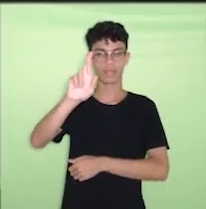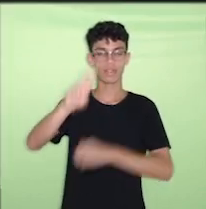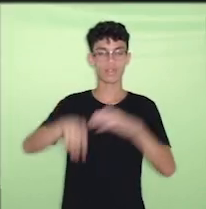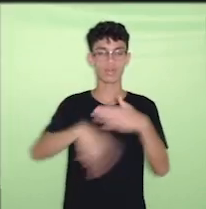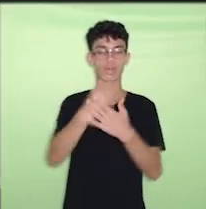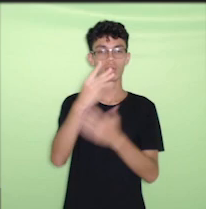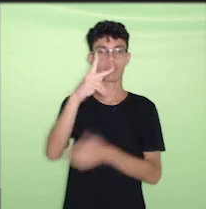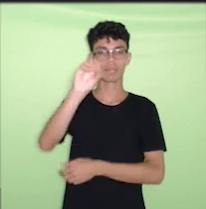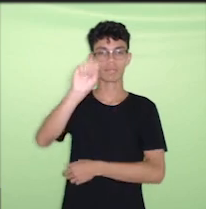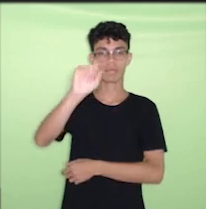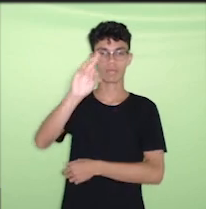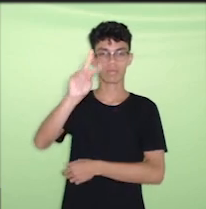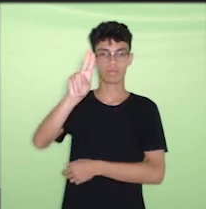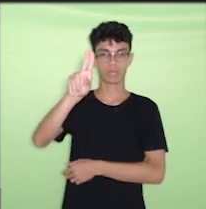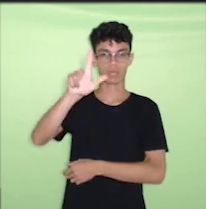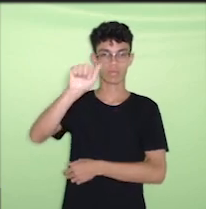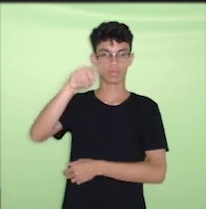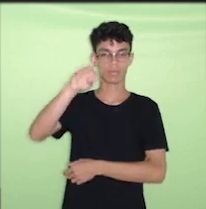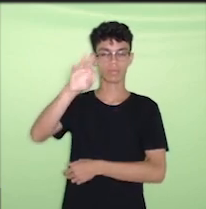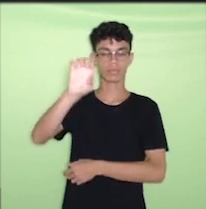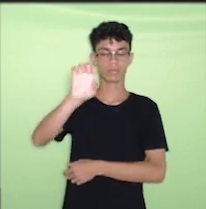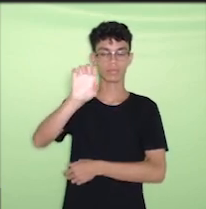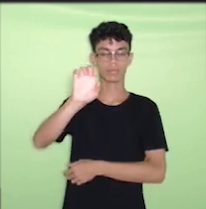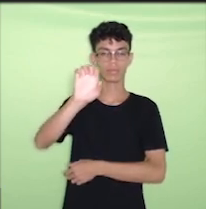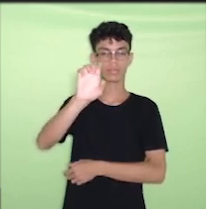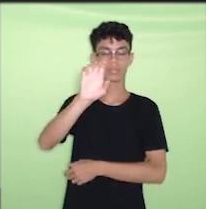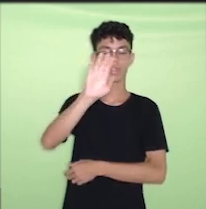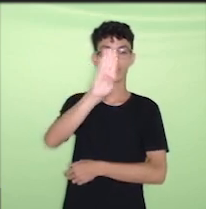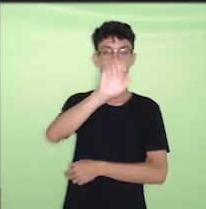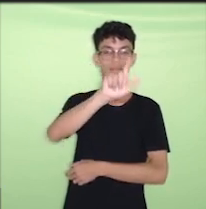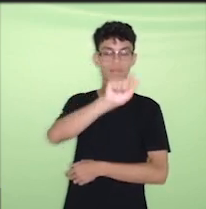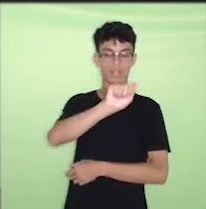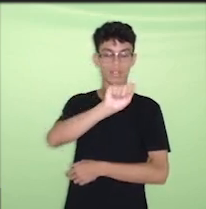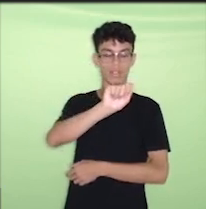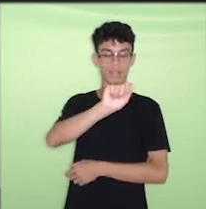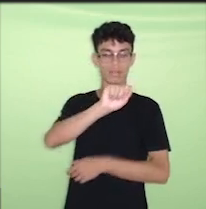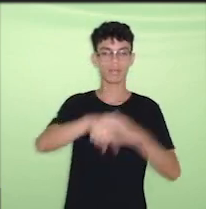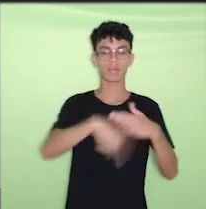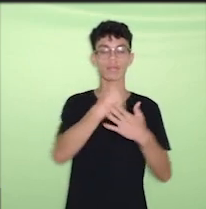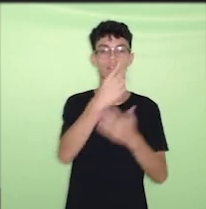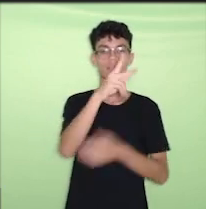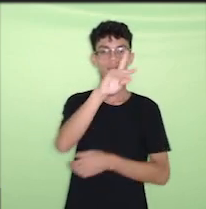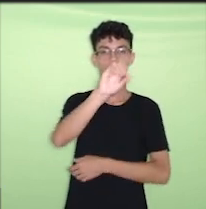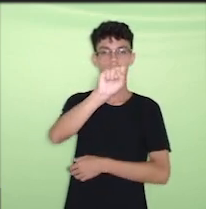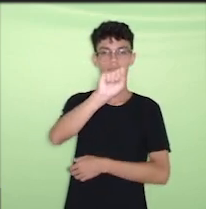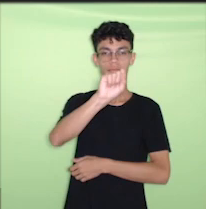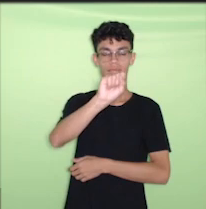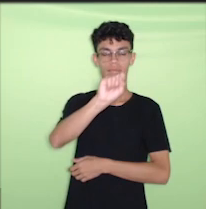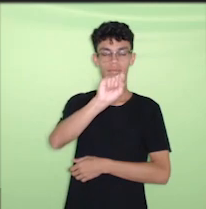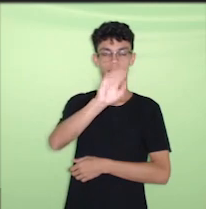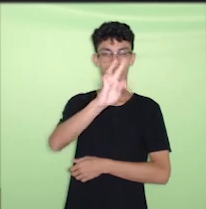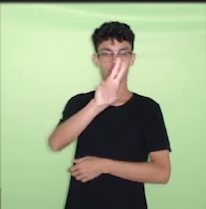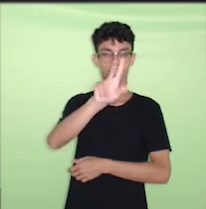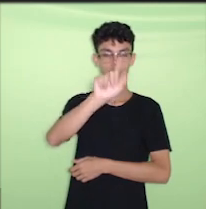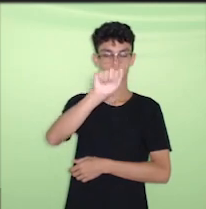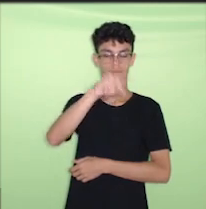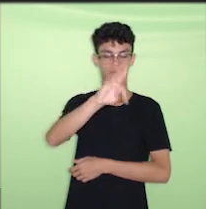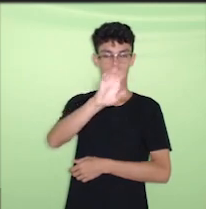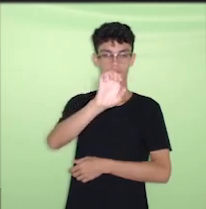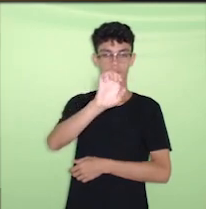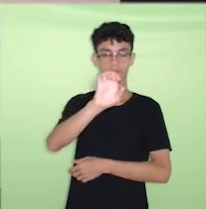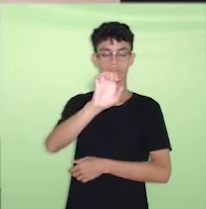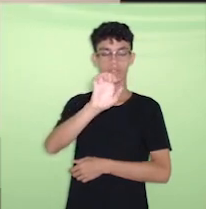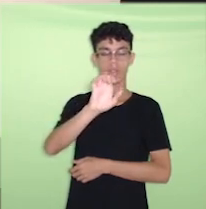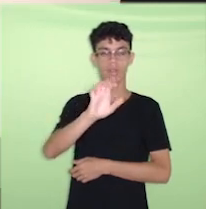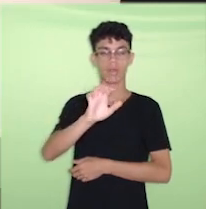segunda postulante e Dzeta, Bela Rhodes como primeira postulante e Eta, e com